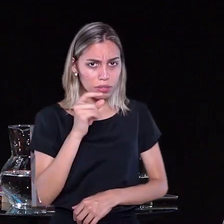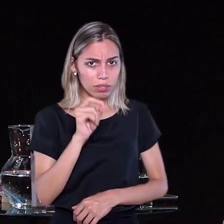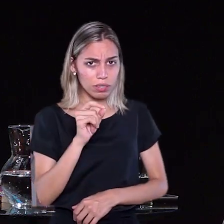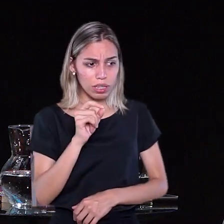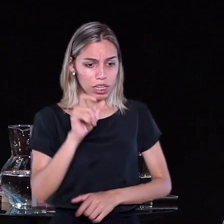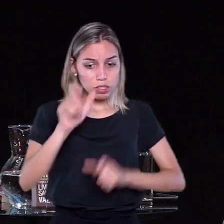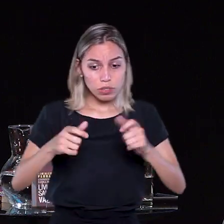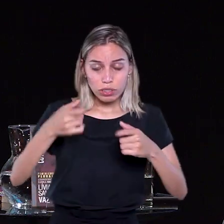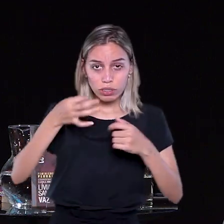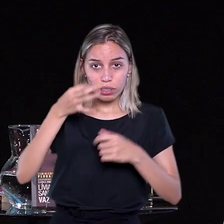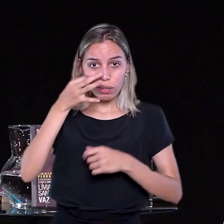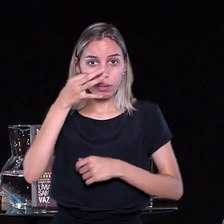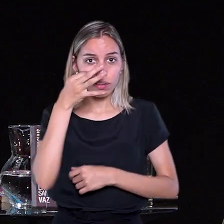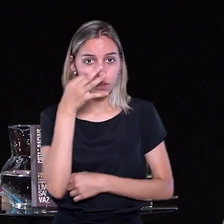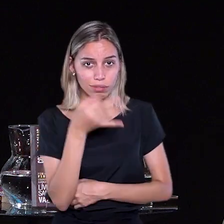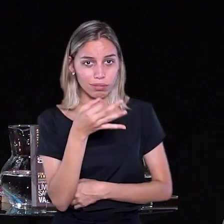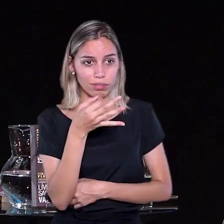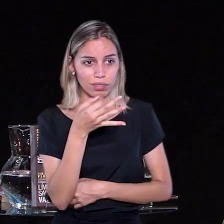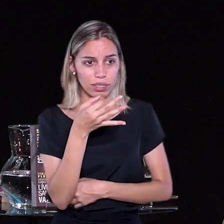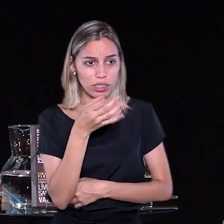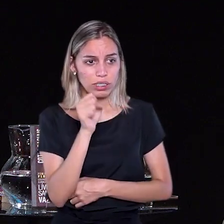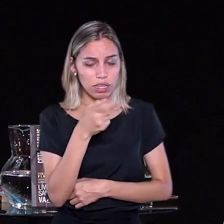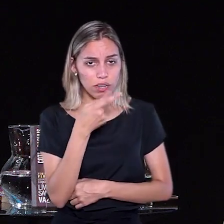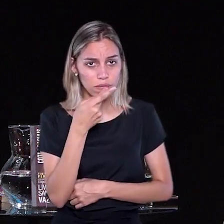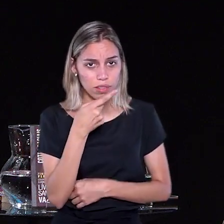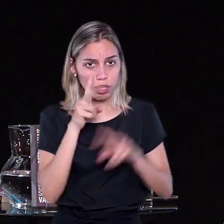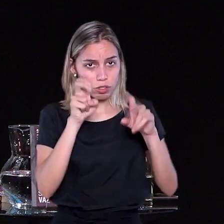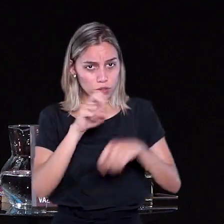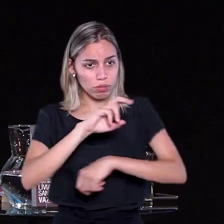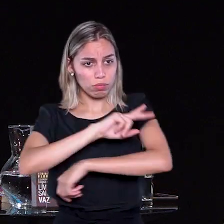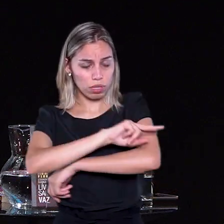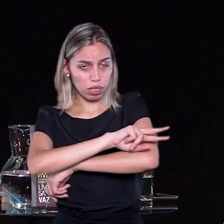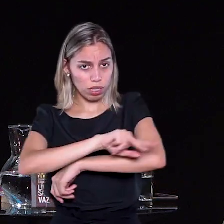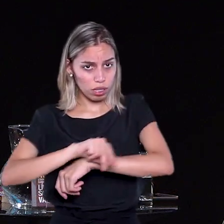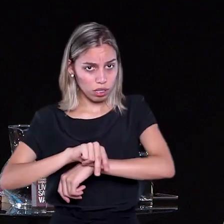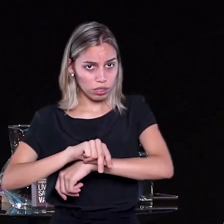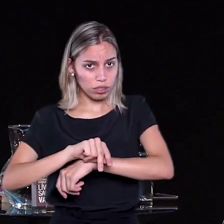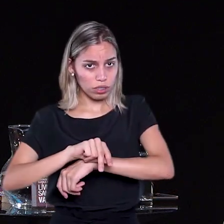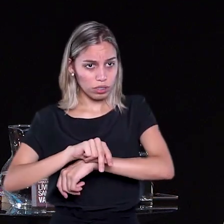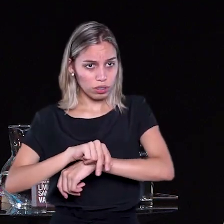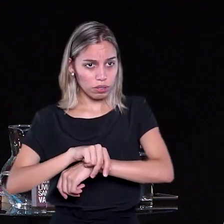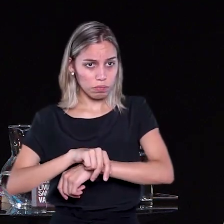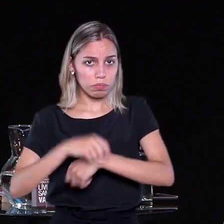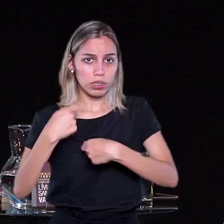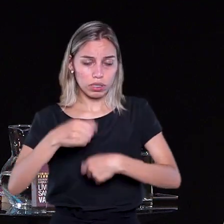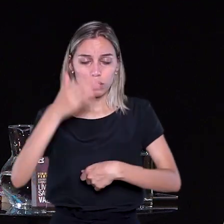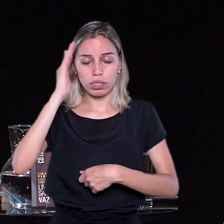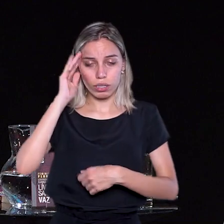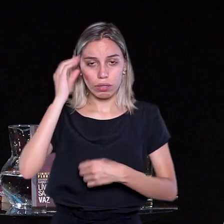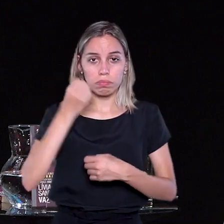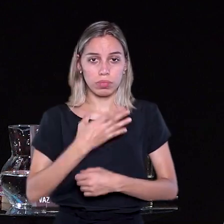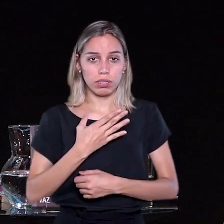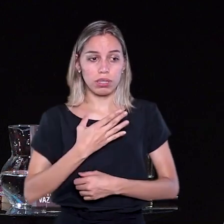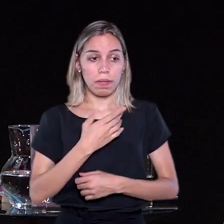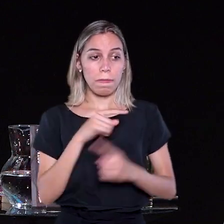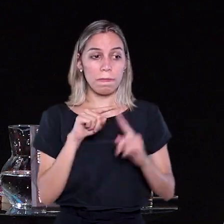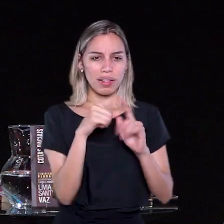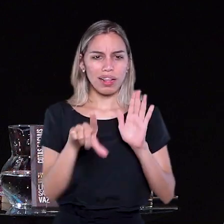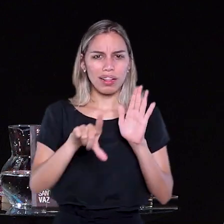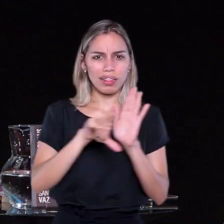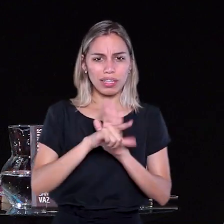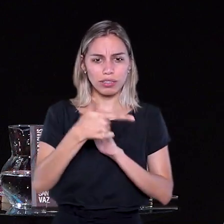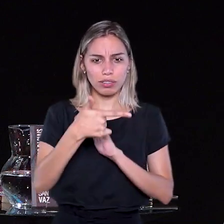Muito nítido, para poder falar sobre as cotas raciais, para defender as cotas raciais. Mas, na Lei 12.990,